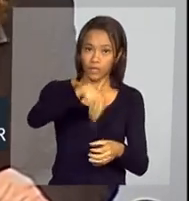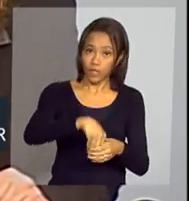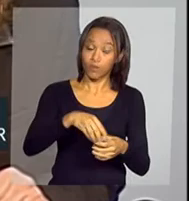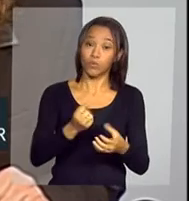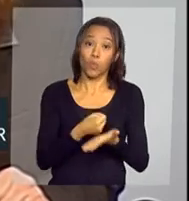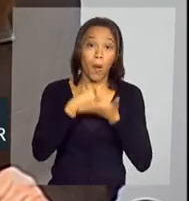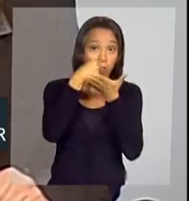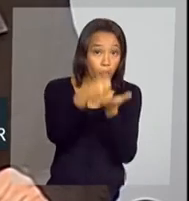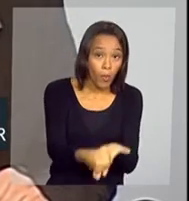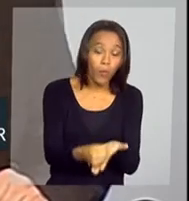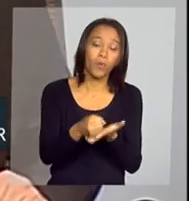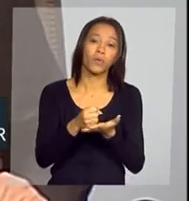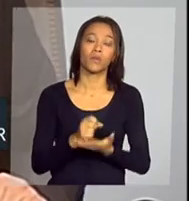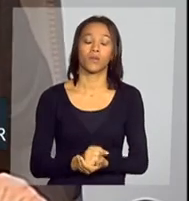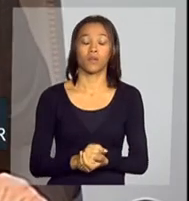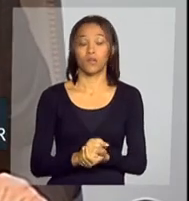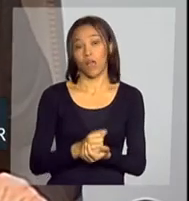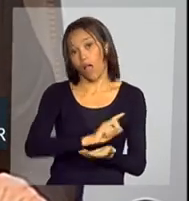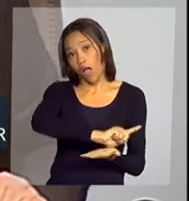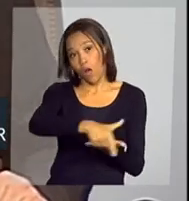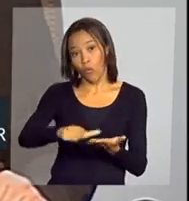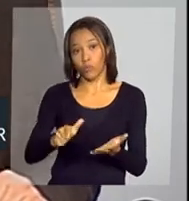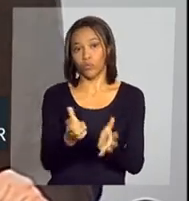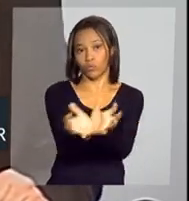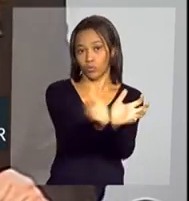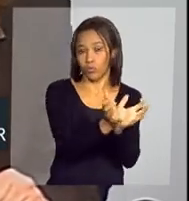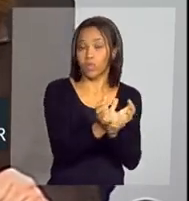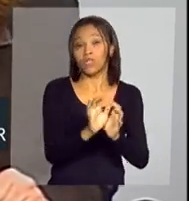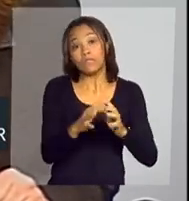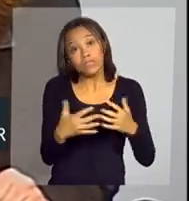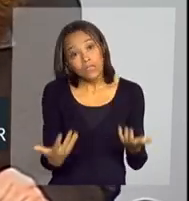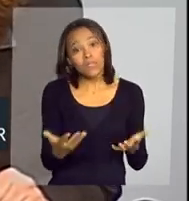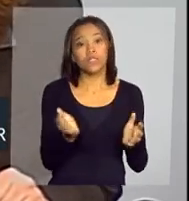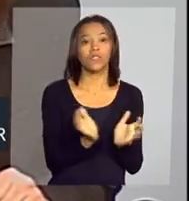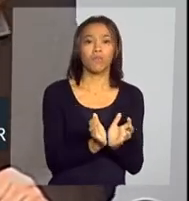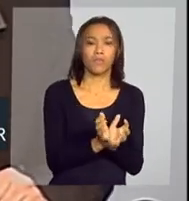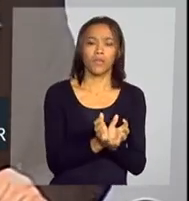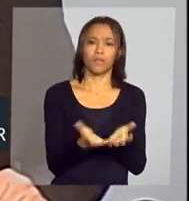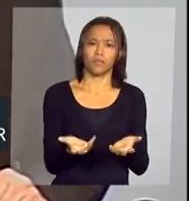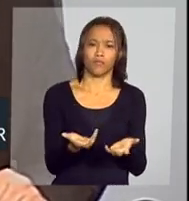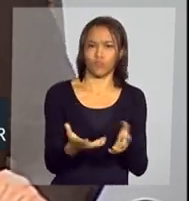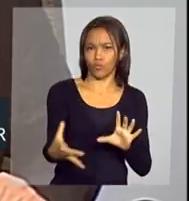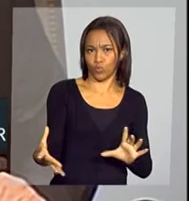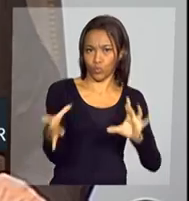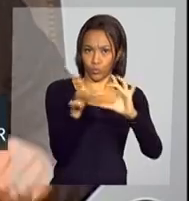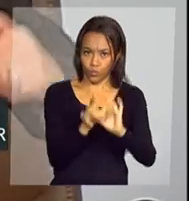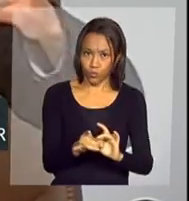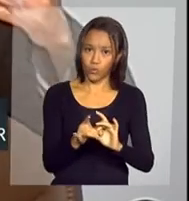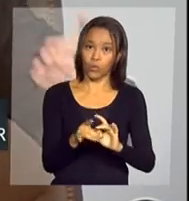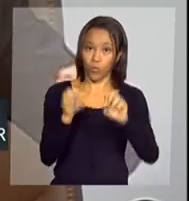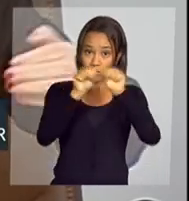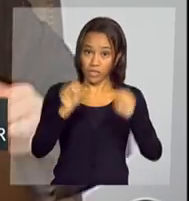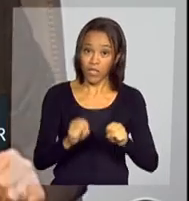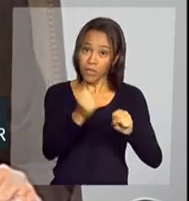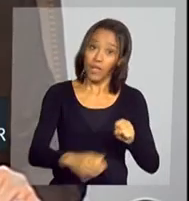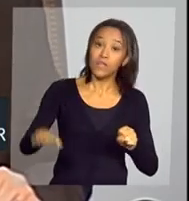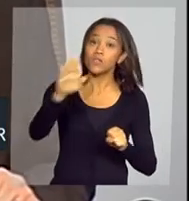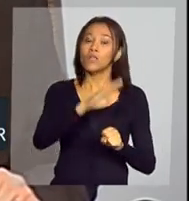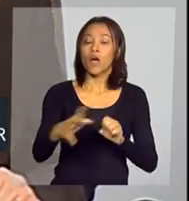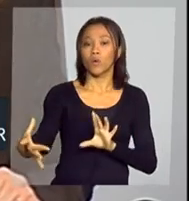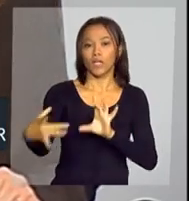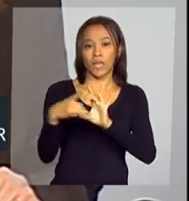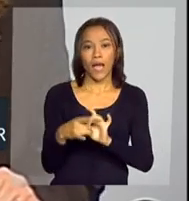no apoio e incentivo a outros setores seja não na agenda conjunta com o Sistema Nacional do Ministério